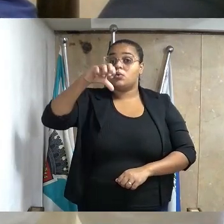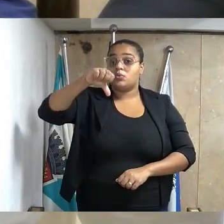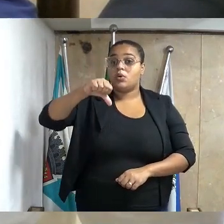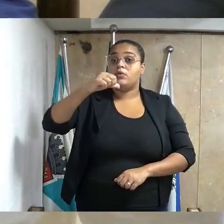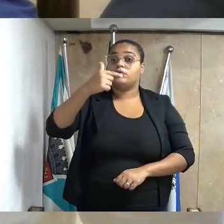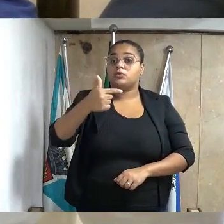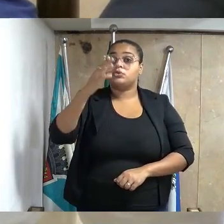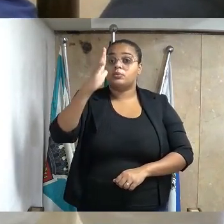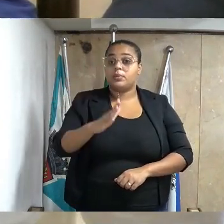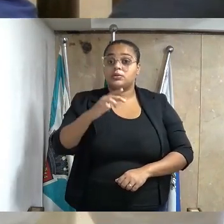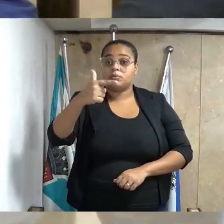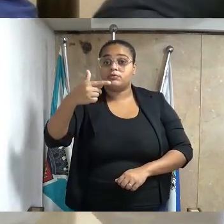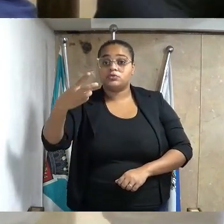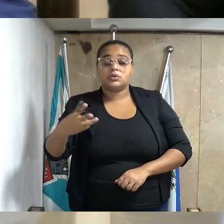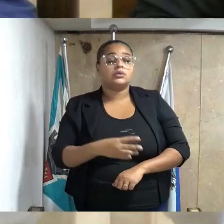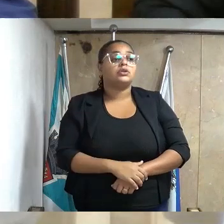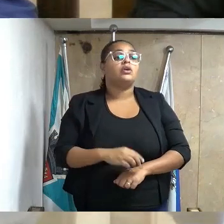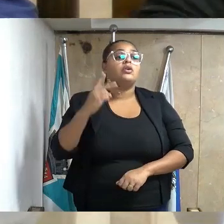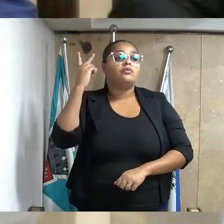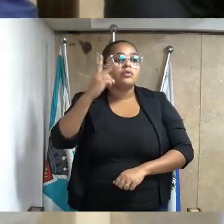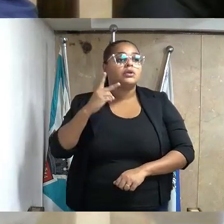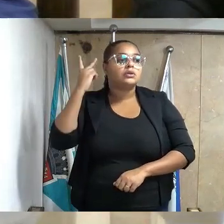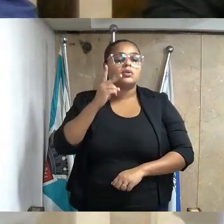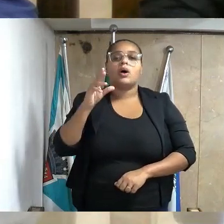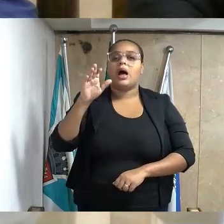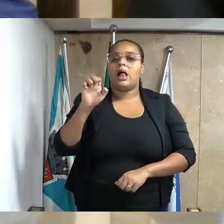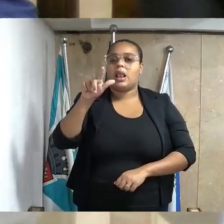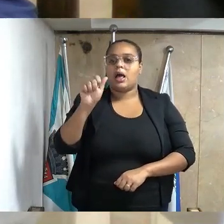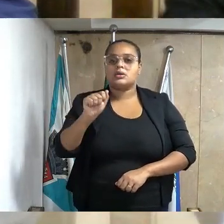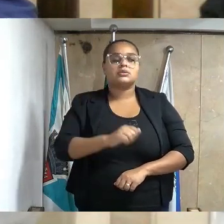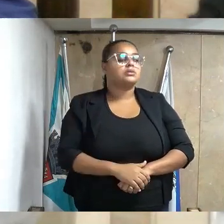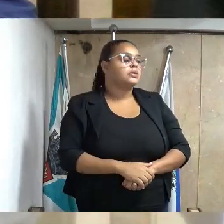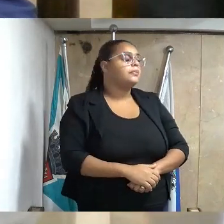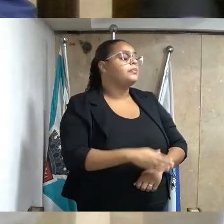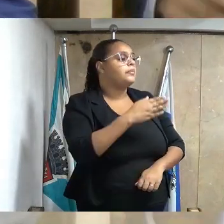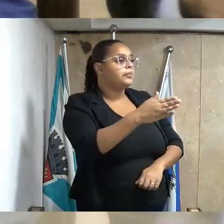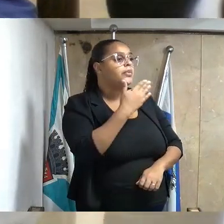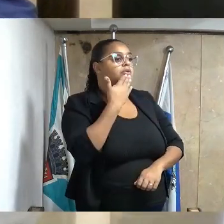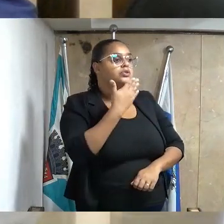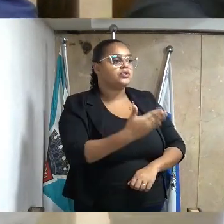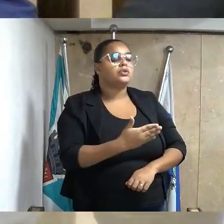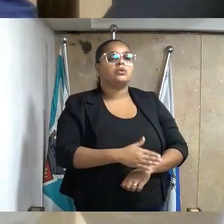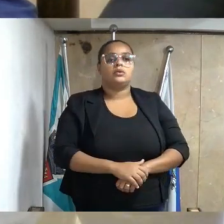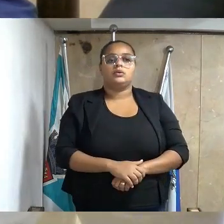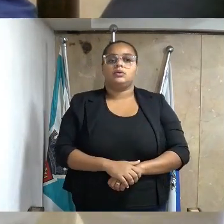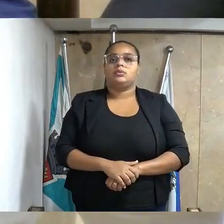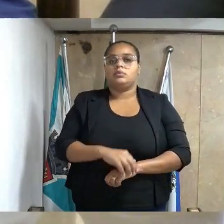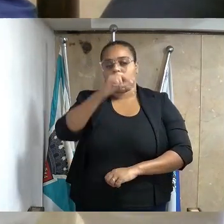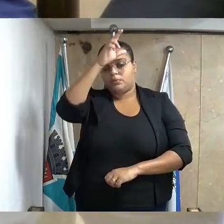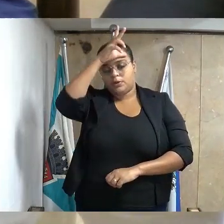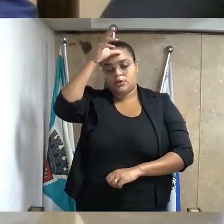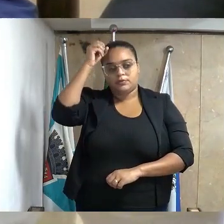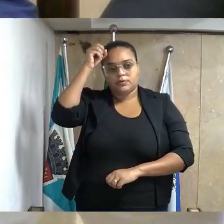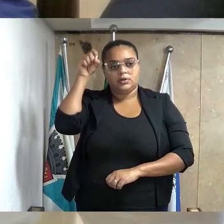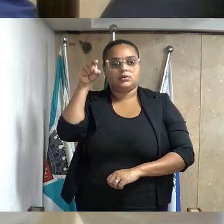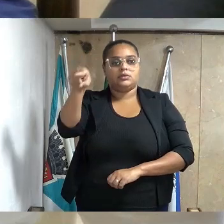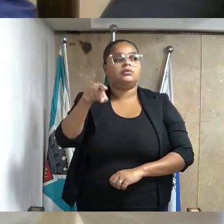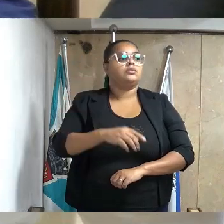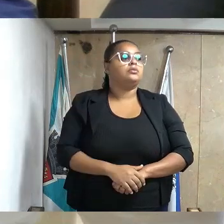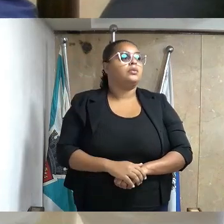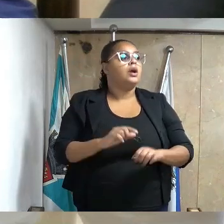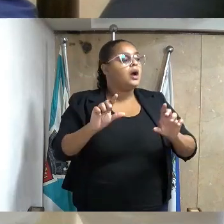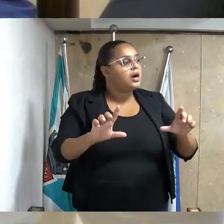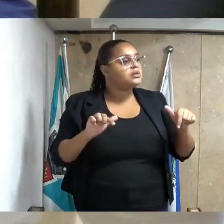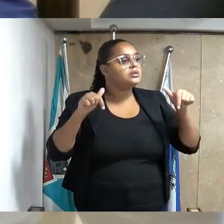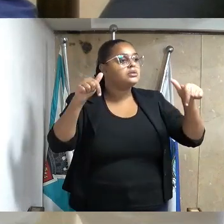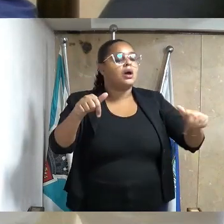5912/2023, do excelentíssimo senhor vereador Alex Freitas Marques, solicitando ao excelentíssimo senhor prefeito a realização